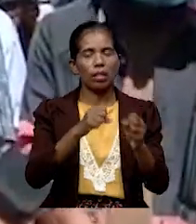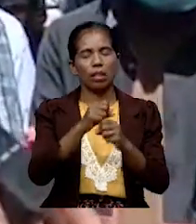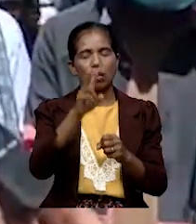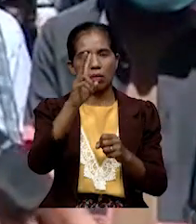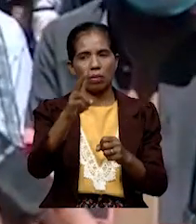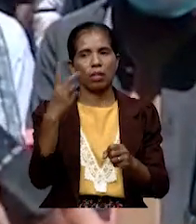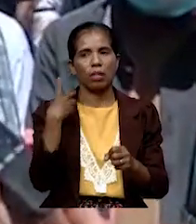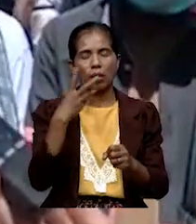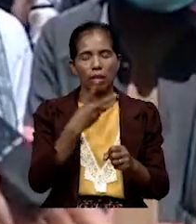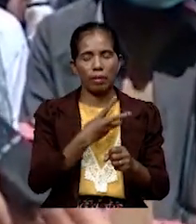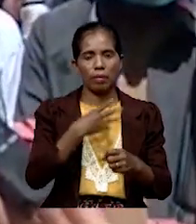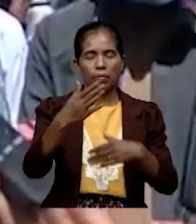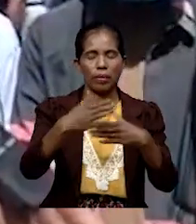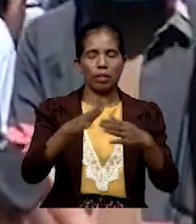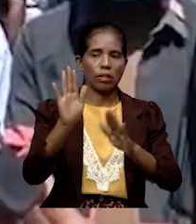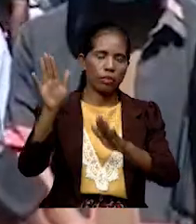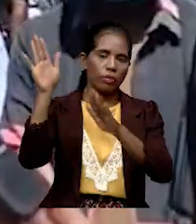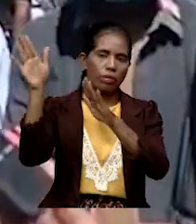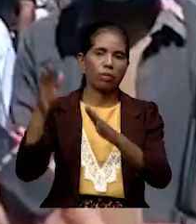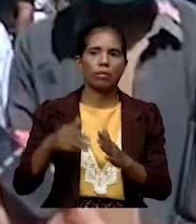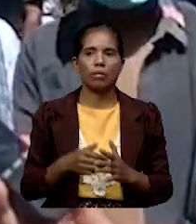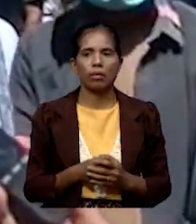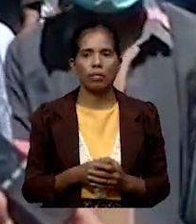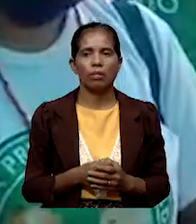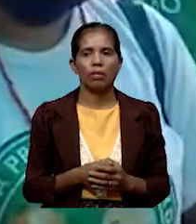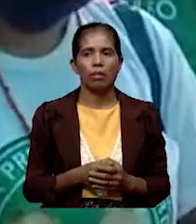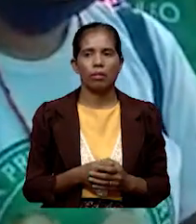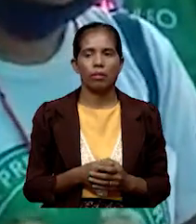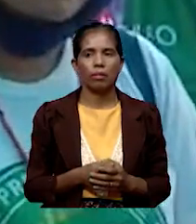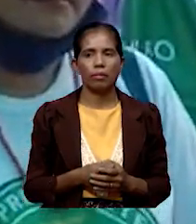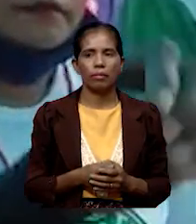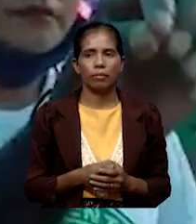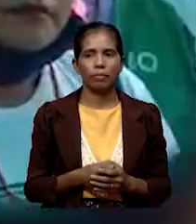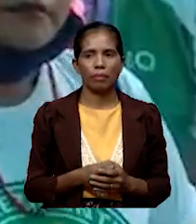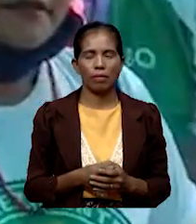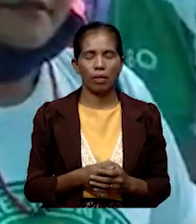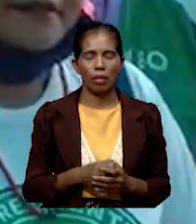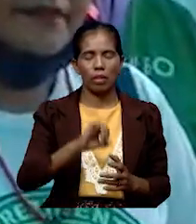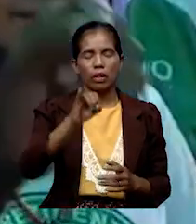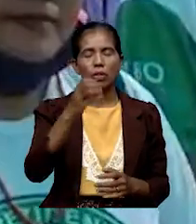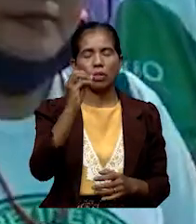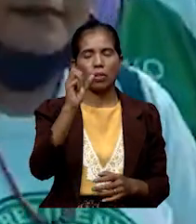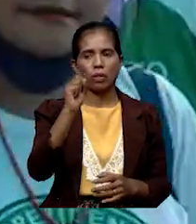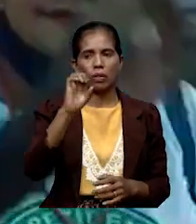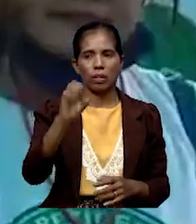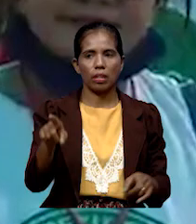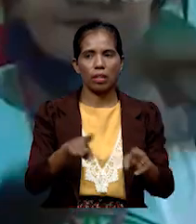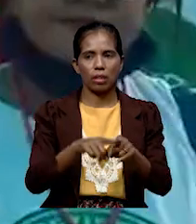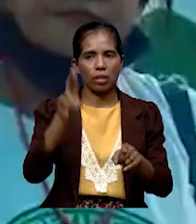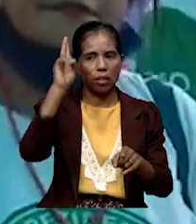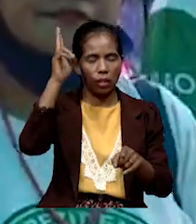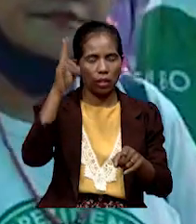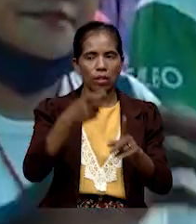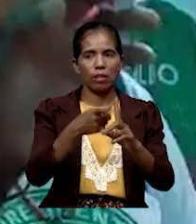a cochilete, e a forlete, e a craica, e a toa. José Félix Andrade Sacunar, no dartiu husi saudoso